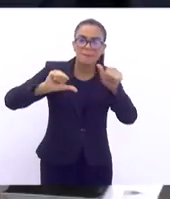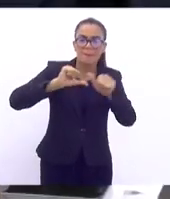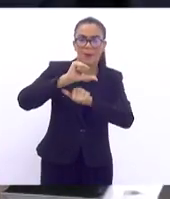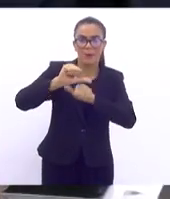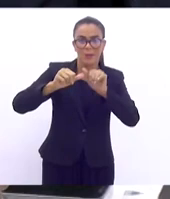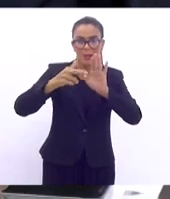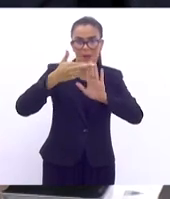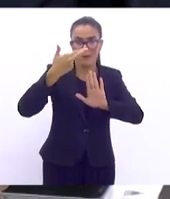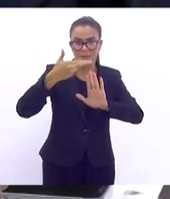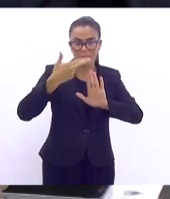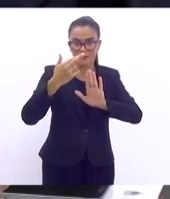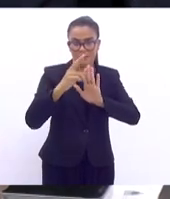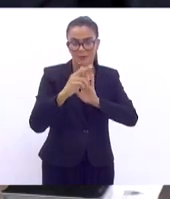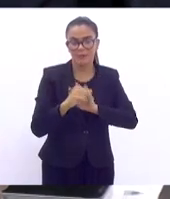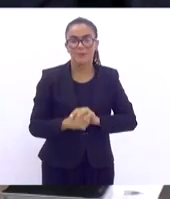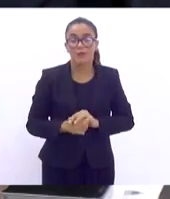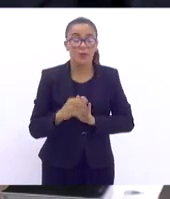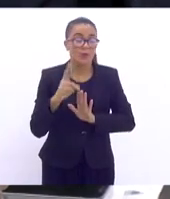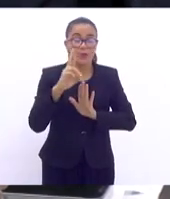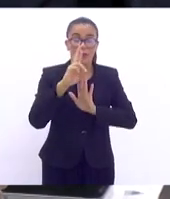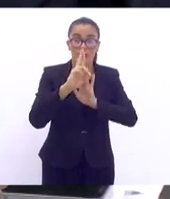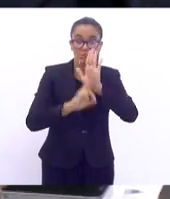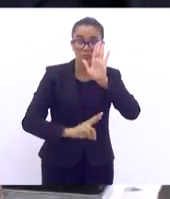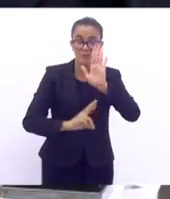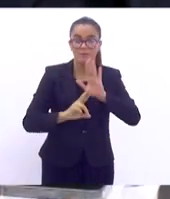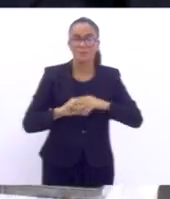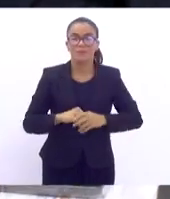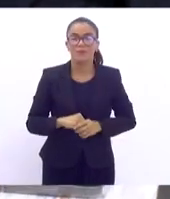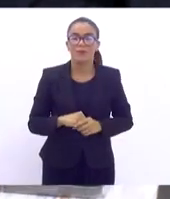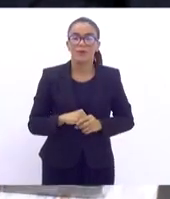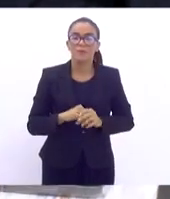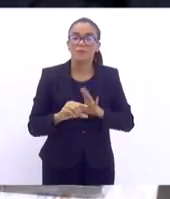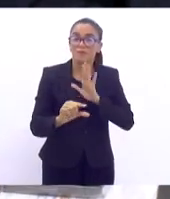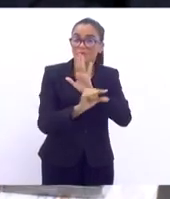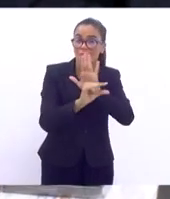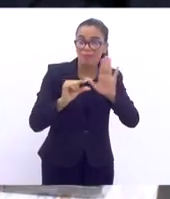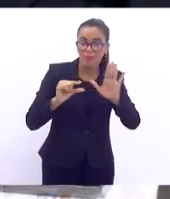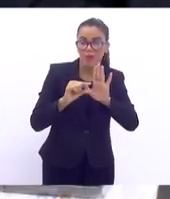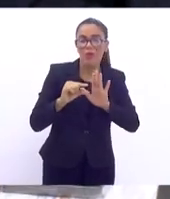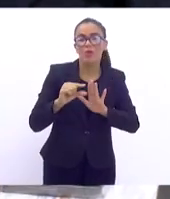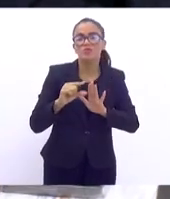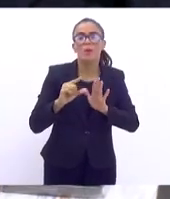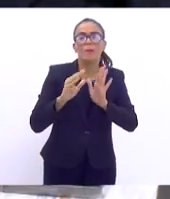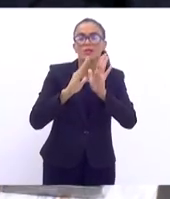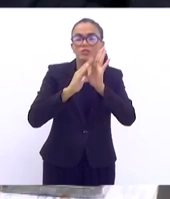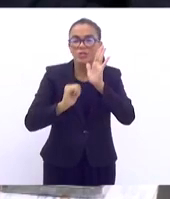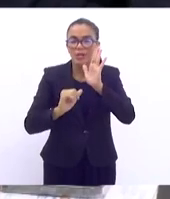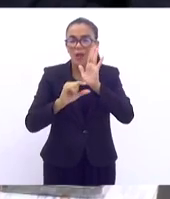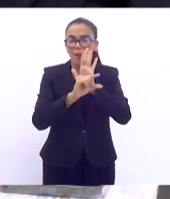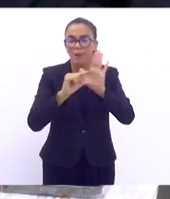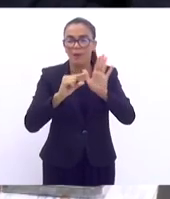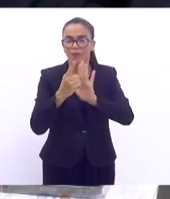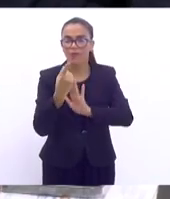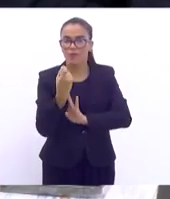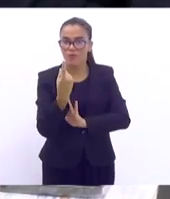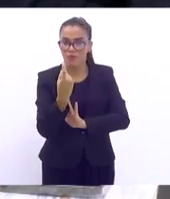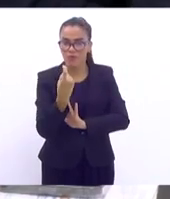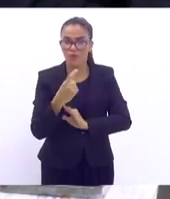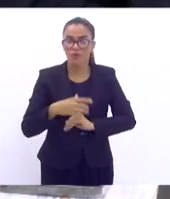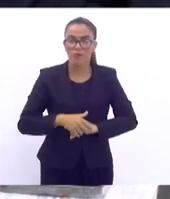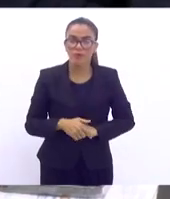8 aglutinado com a emenda 3 apenas para suprimir o parágrafo o parágrafo único com